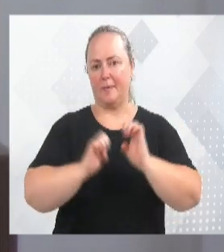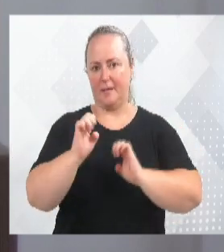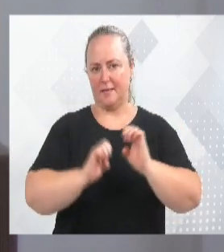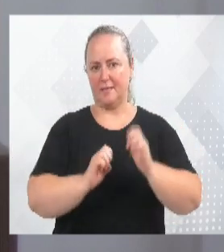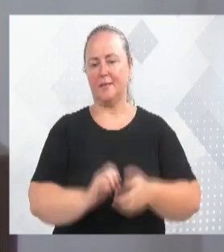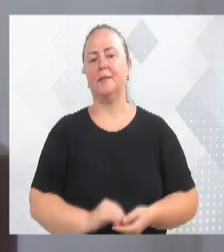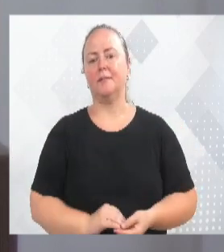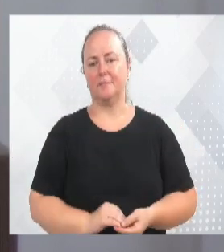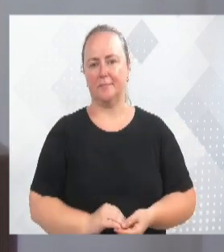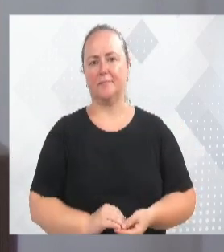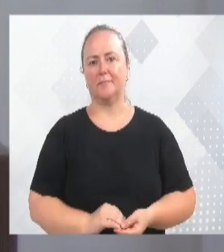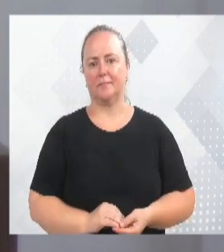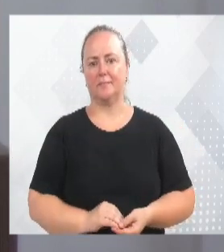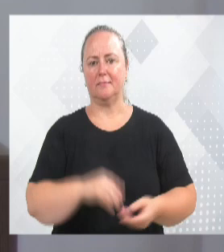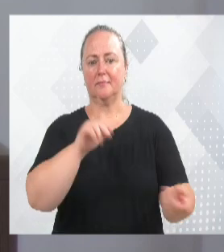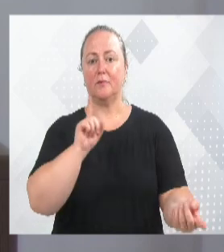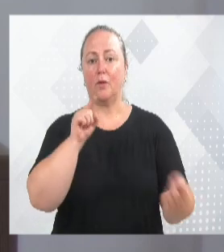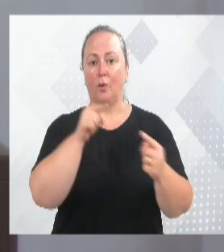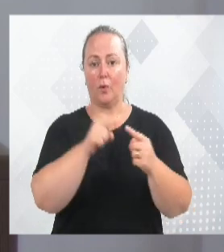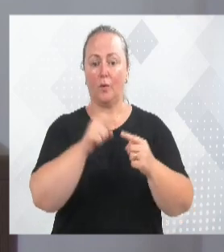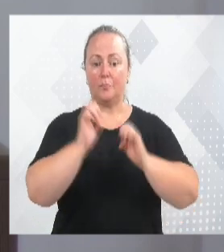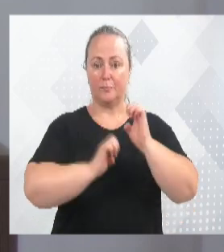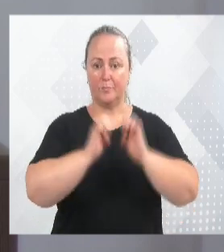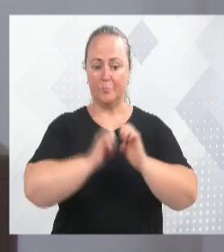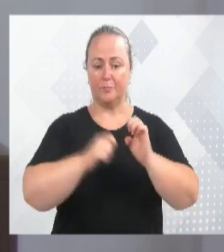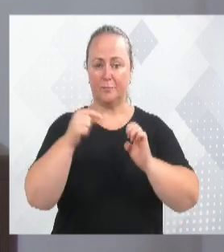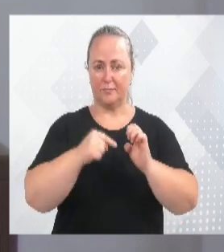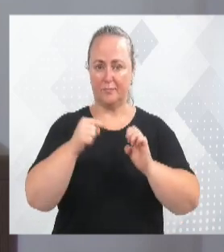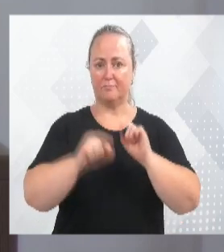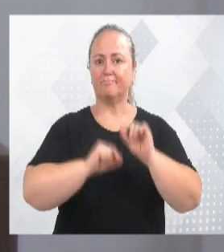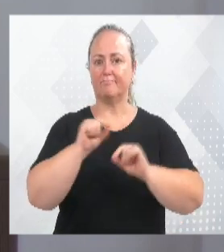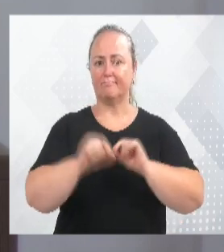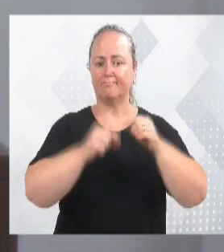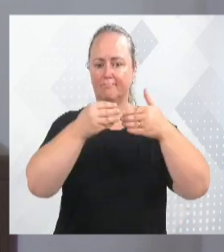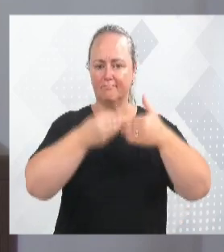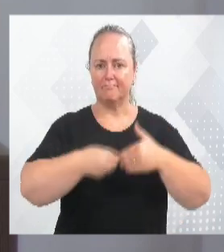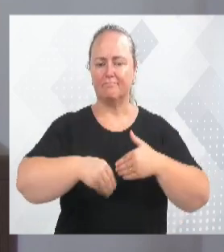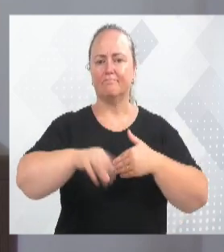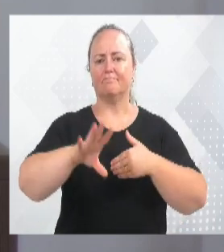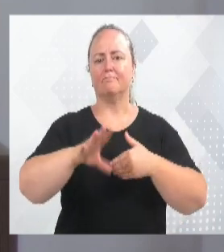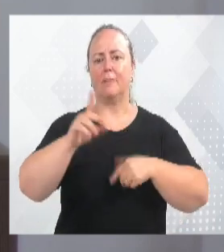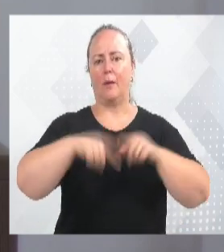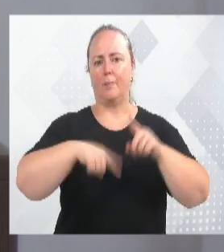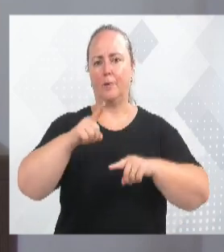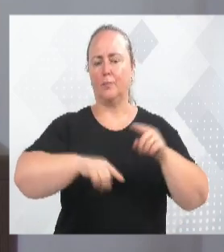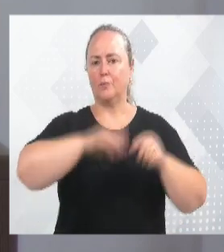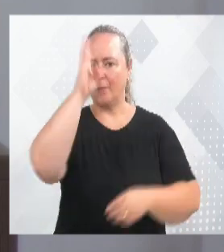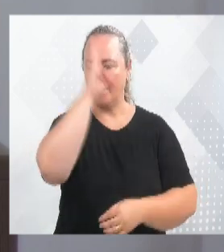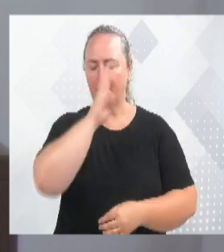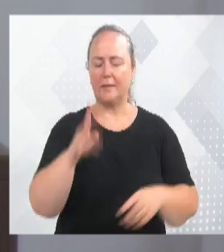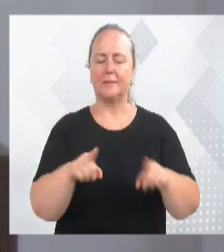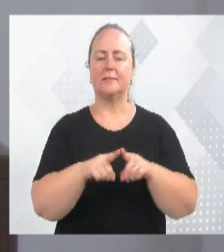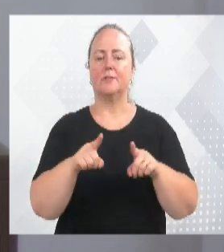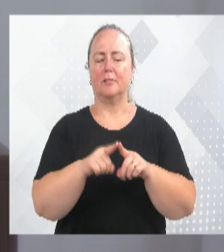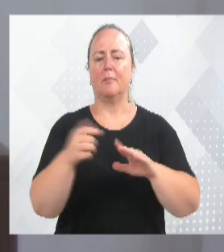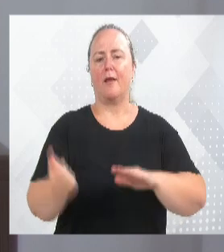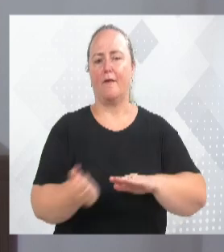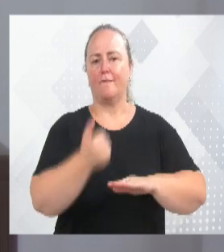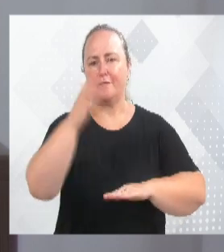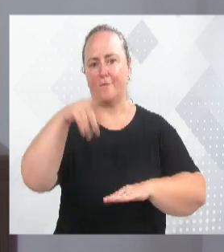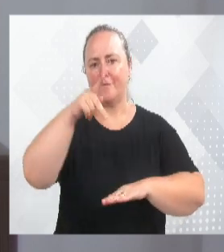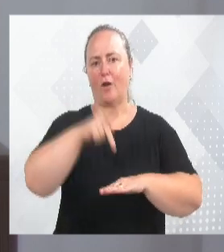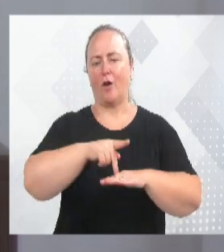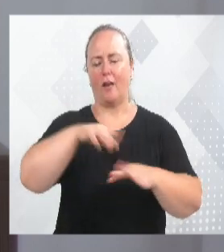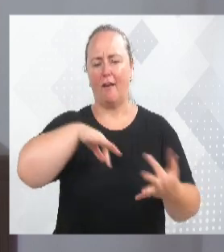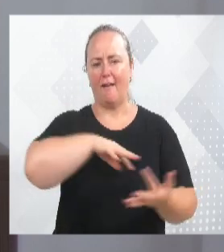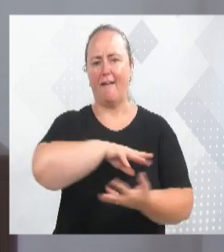Então, nosso objetivo agora como indústria é levar os nossos produtos não só para o Brasil, mas também para o restante do